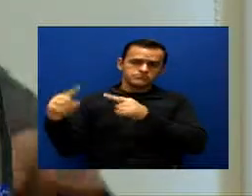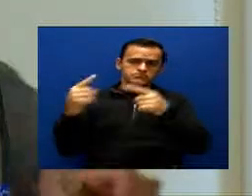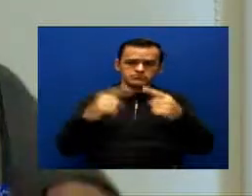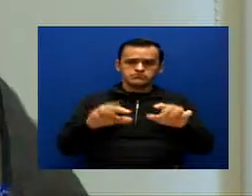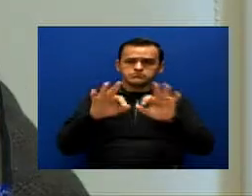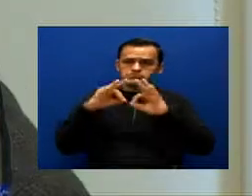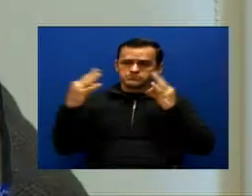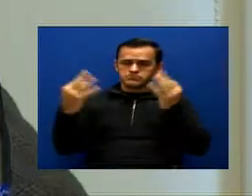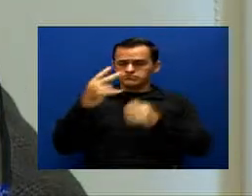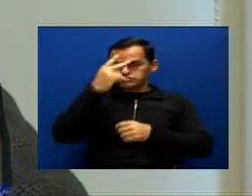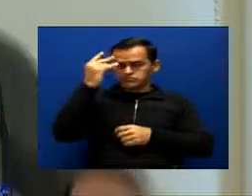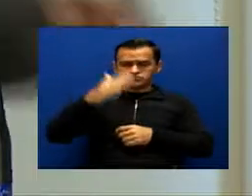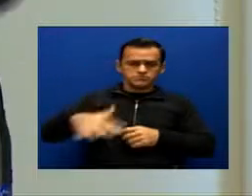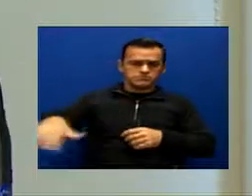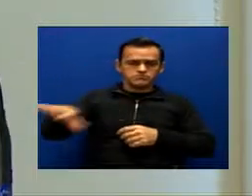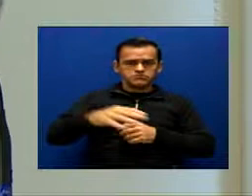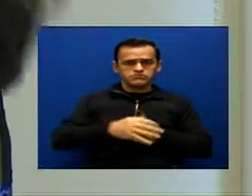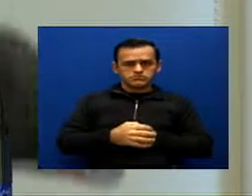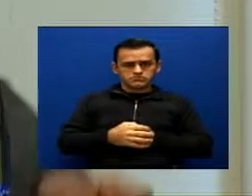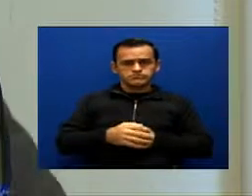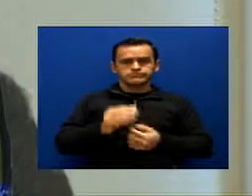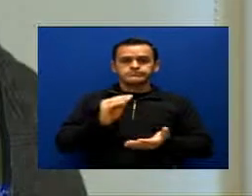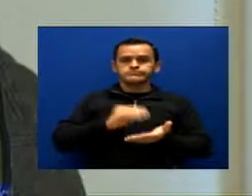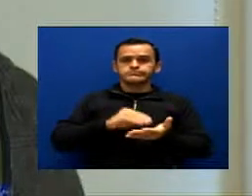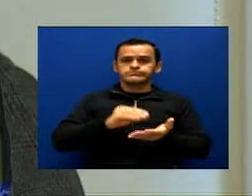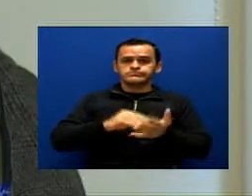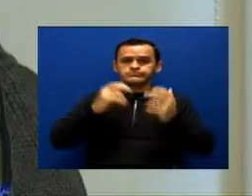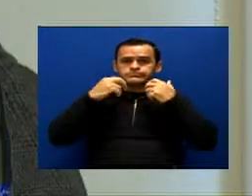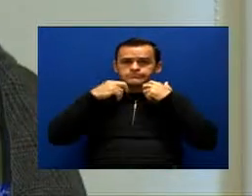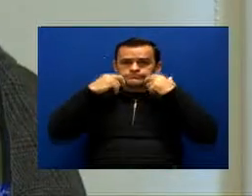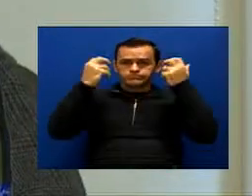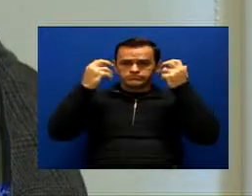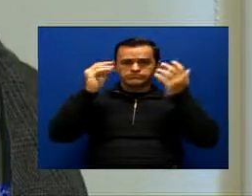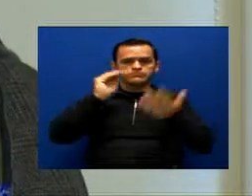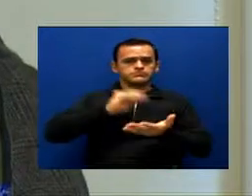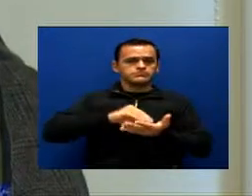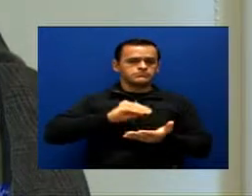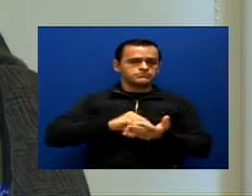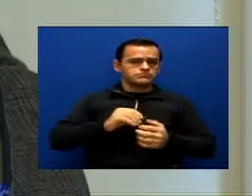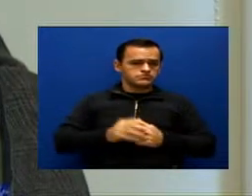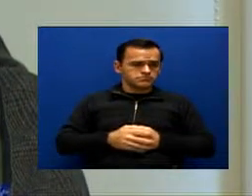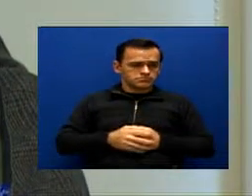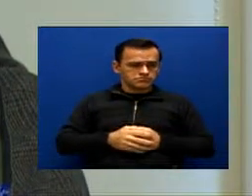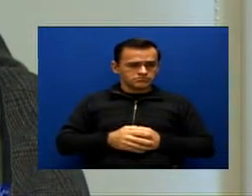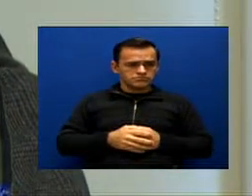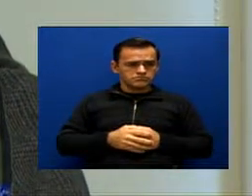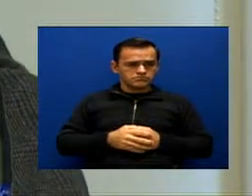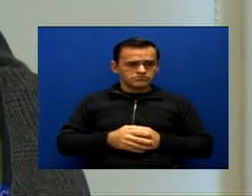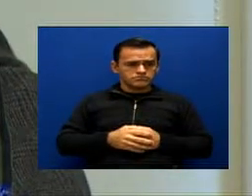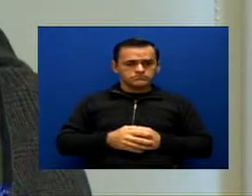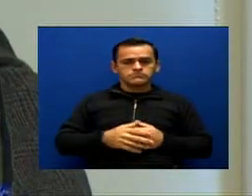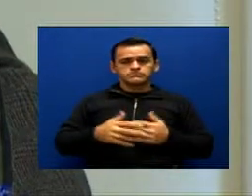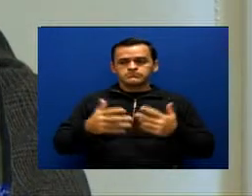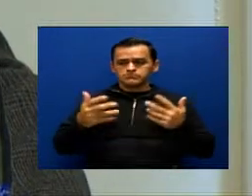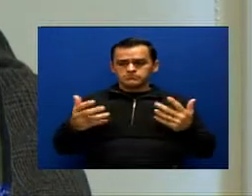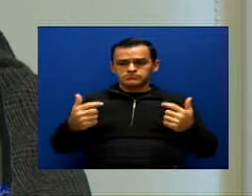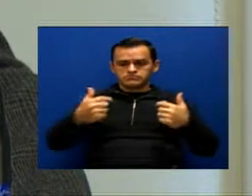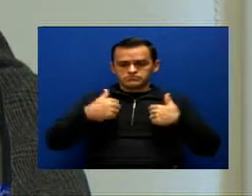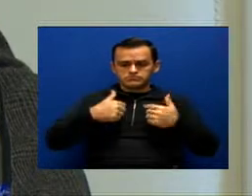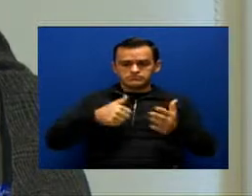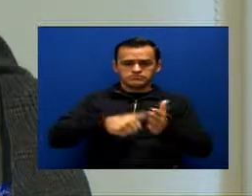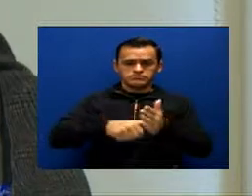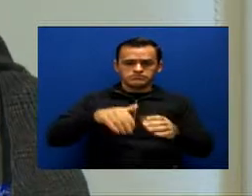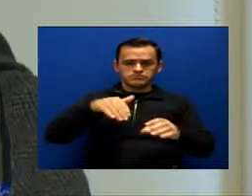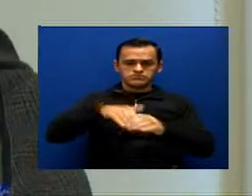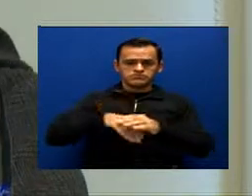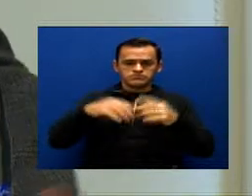famílias. Entendeu? É falta de vergonha na cara para poder fazer isso. Portanto, meu voto